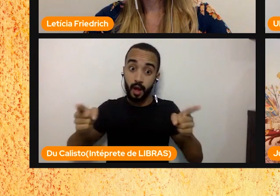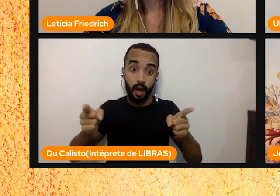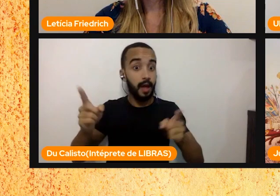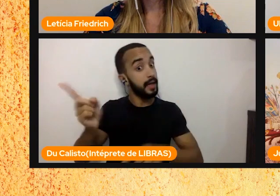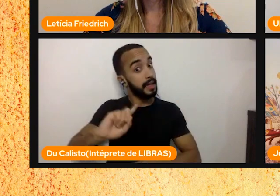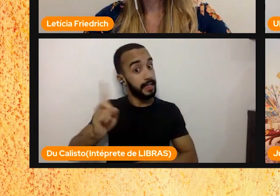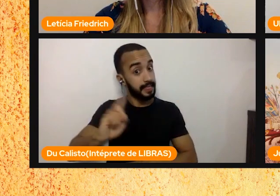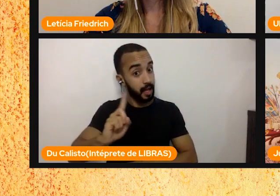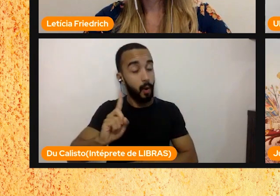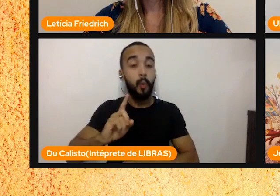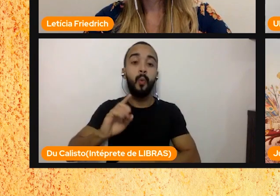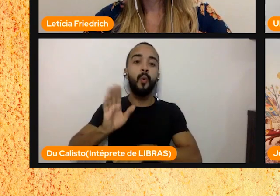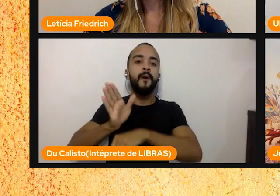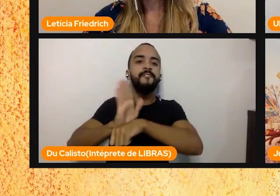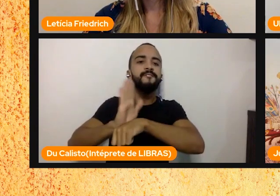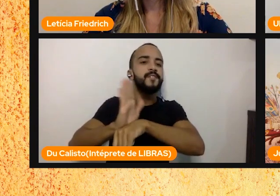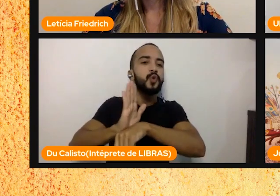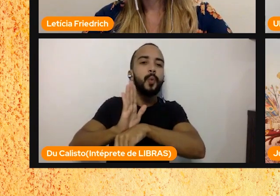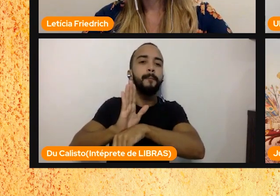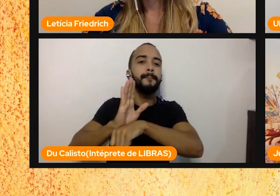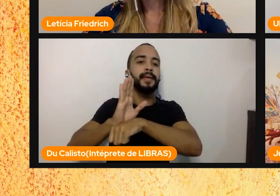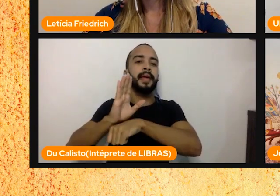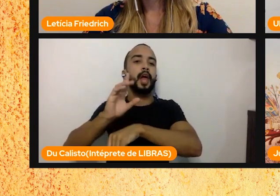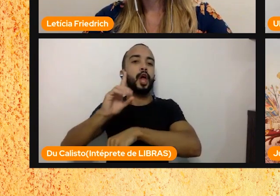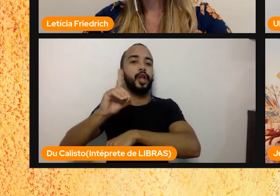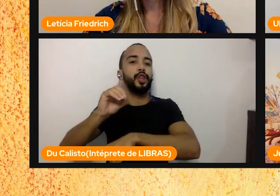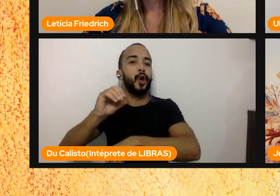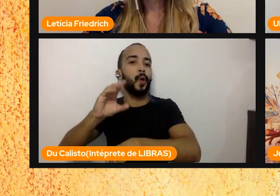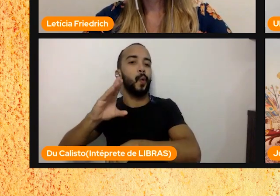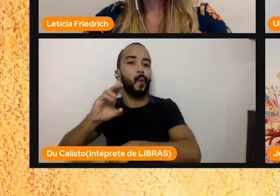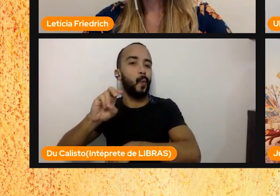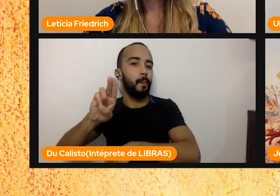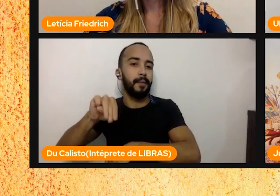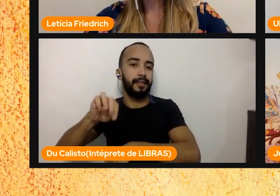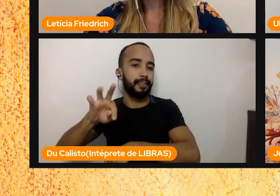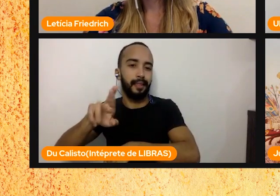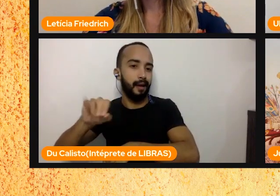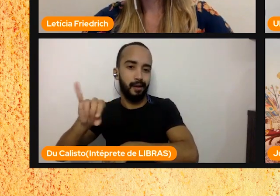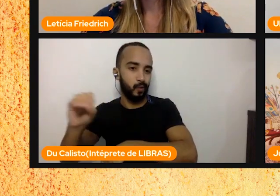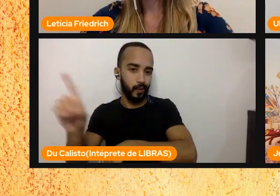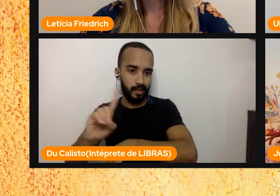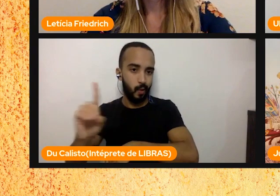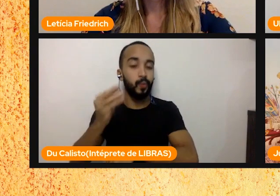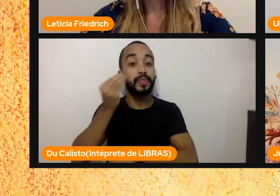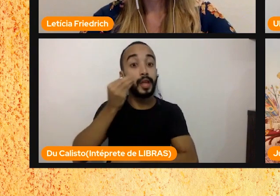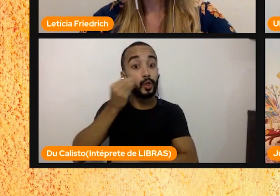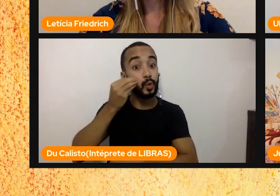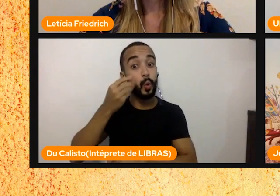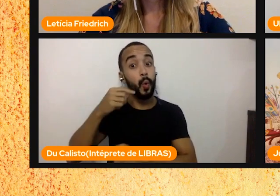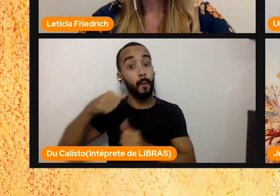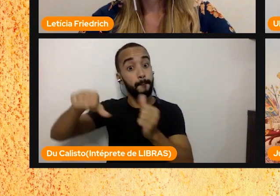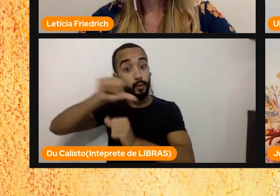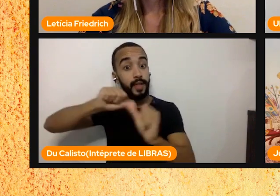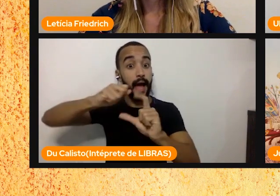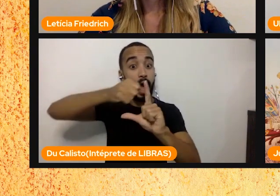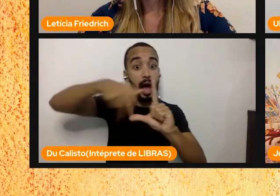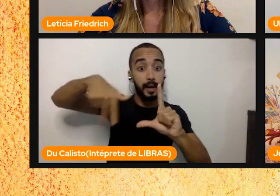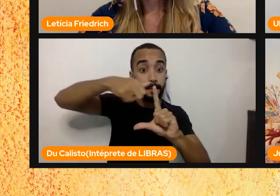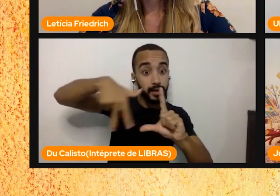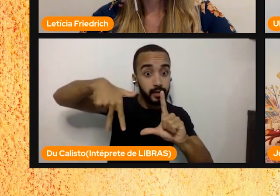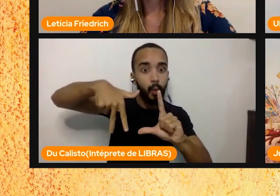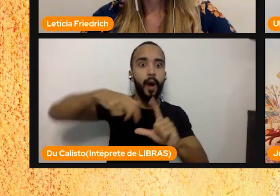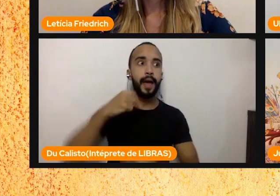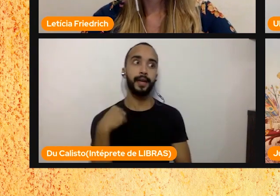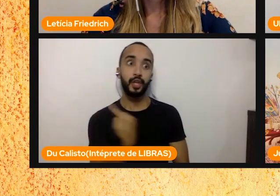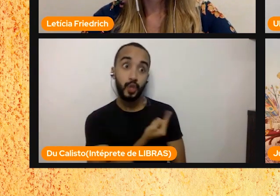fazer um documentário, mas em linguagem de animação. E aí, novamente, o juízo não é lá muito forte, e a gente topou essa parada, então a gente pegou